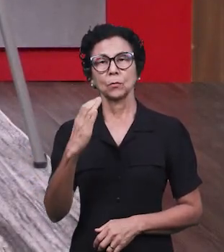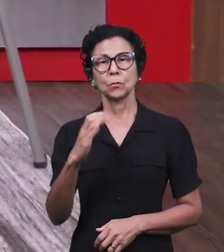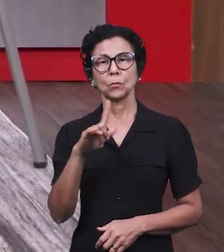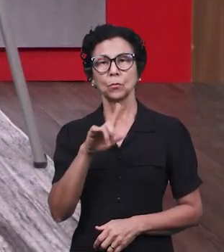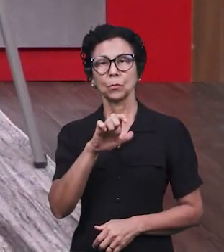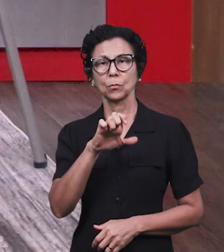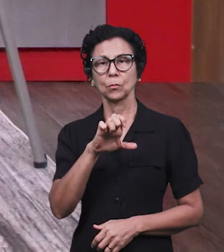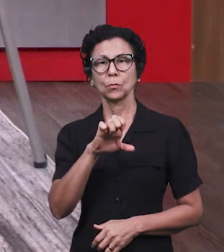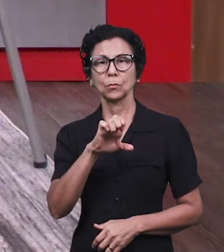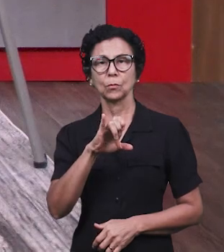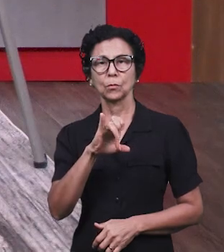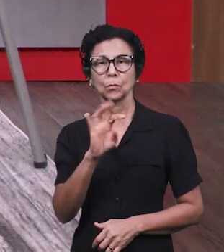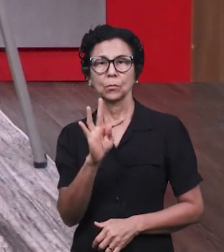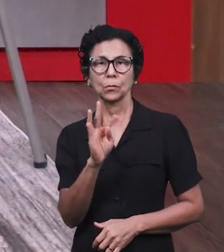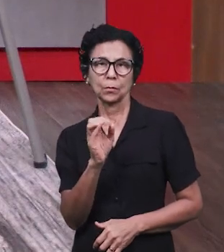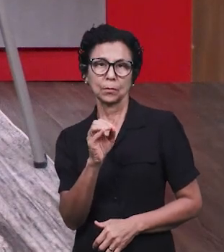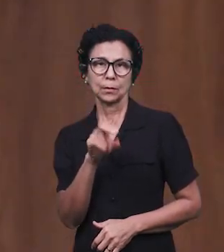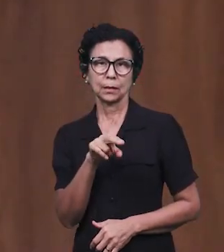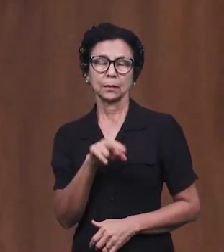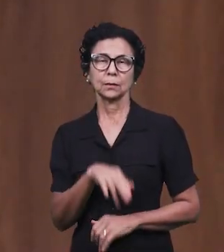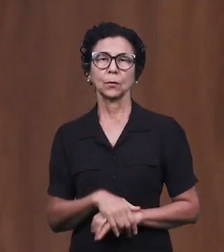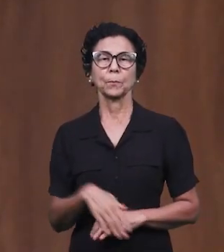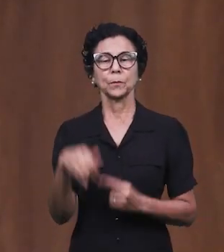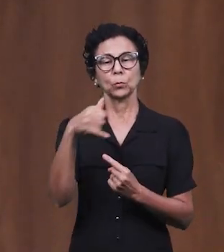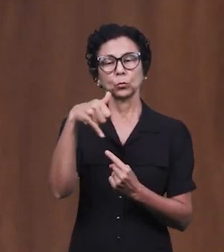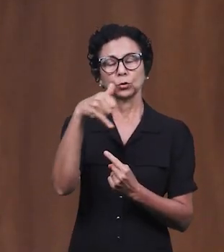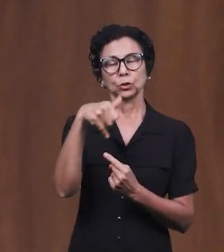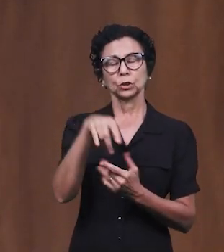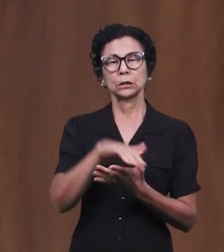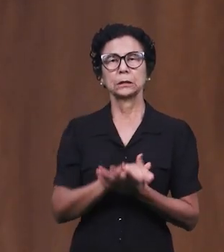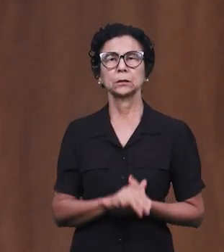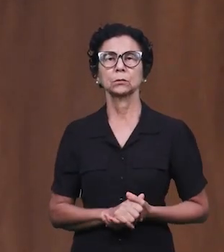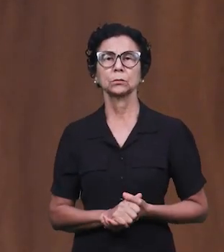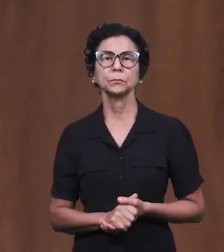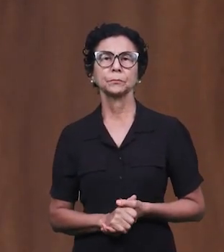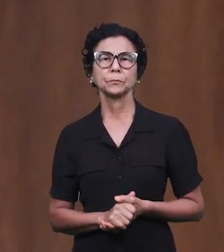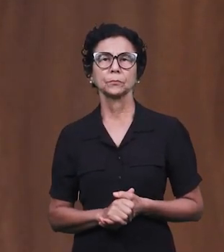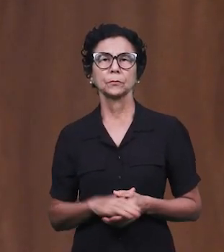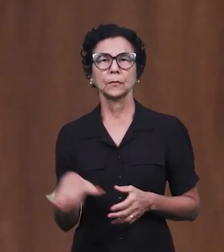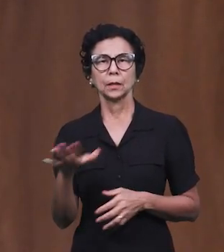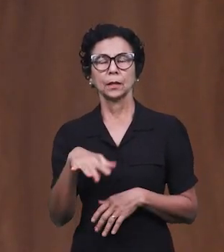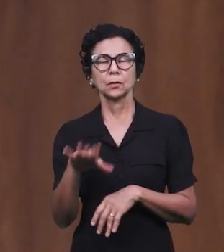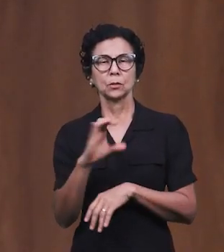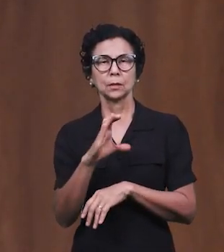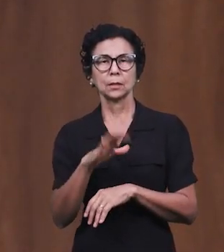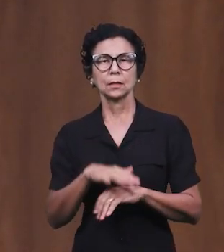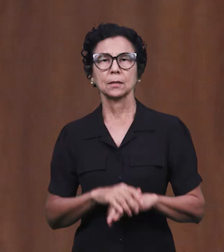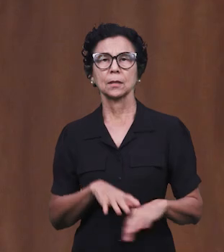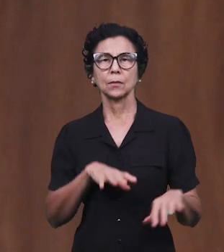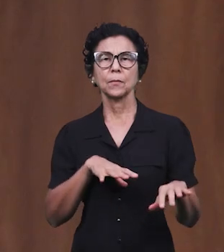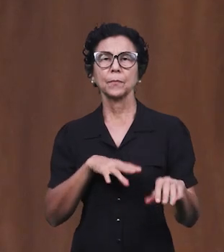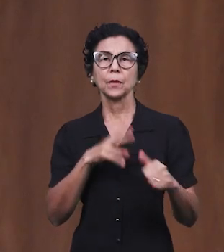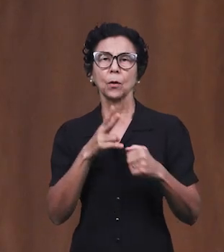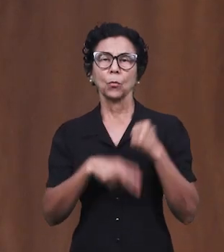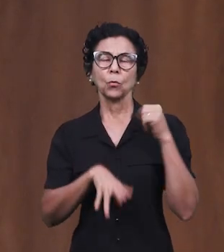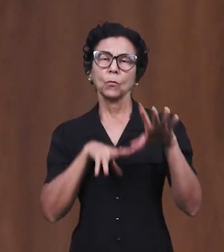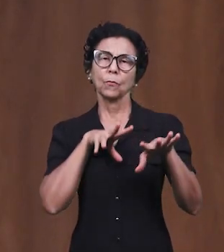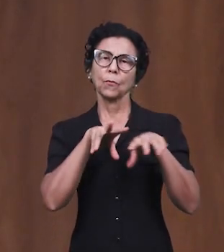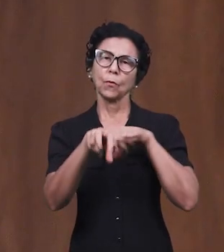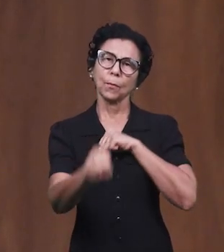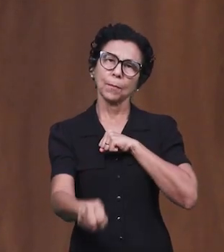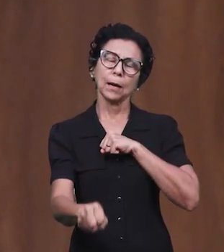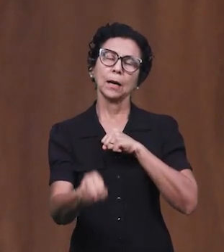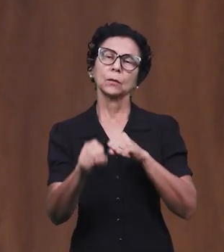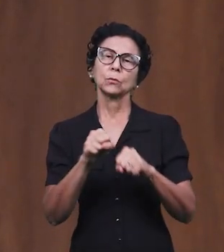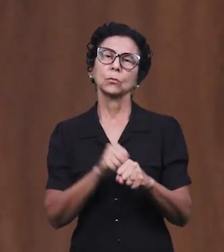na região de Cariacica, né? Formado em Física pela Universidade Federal do Espírito Santo e